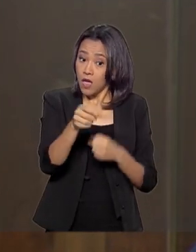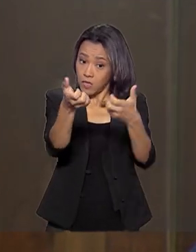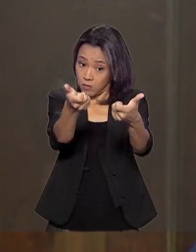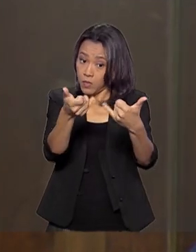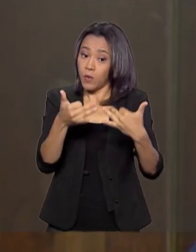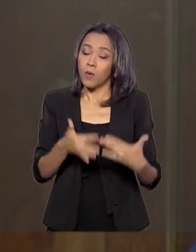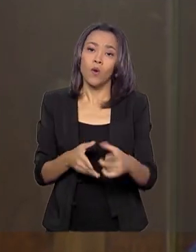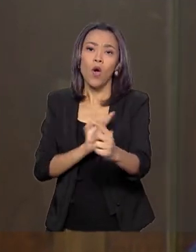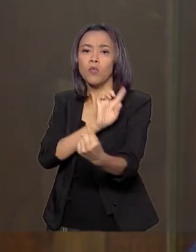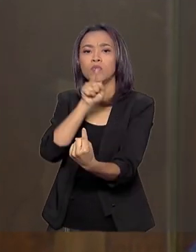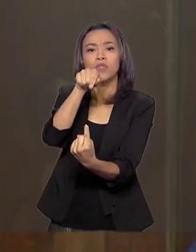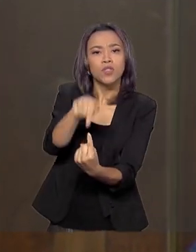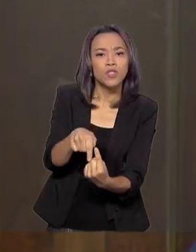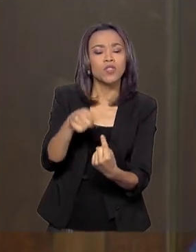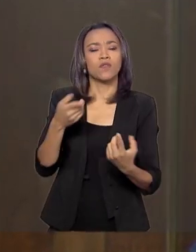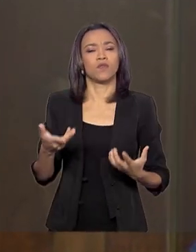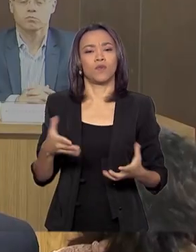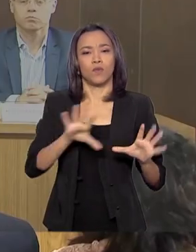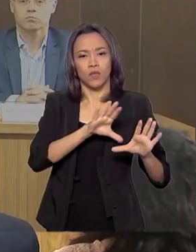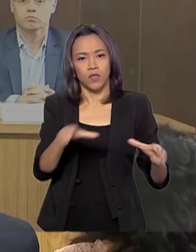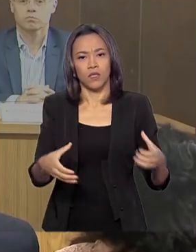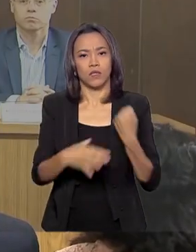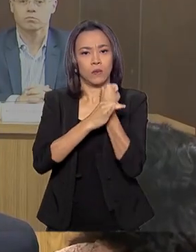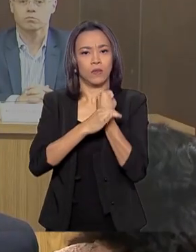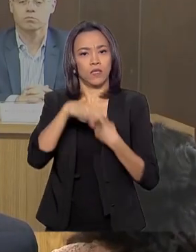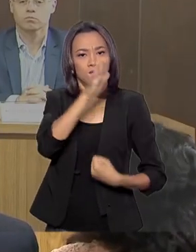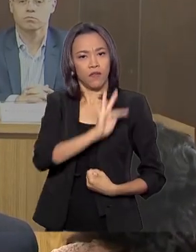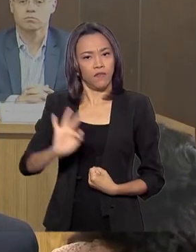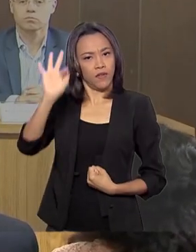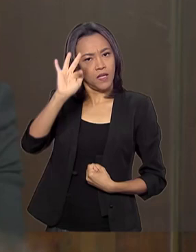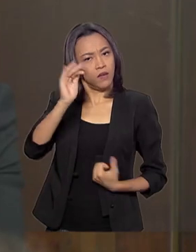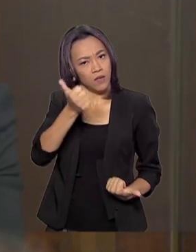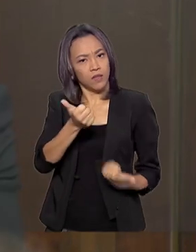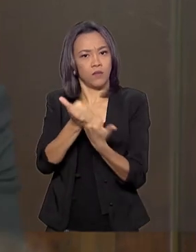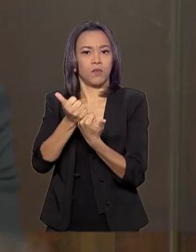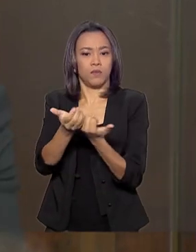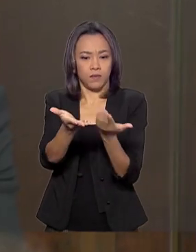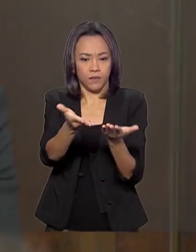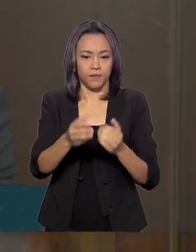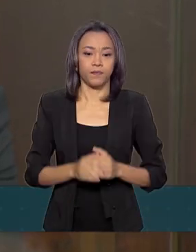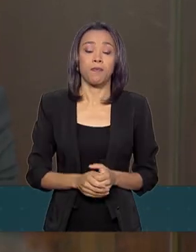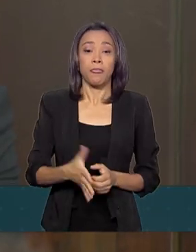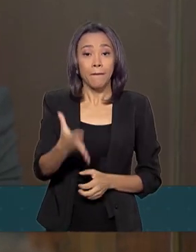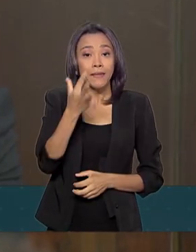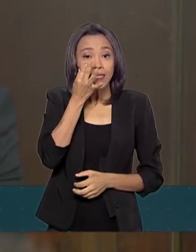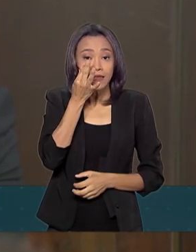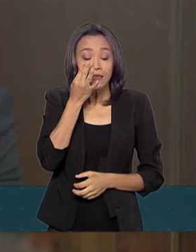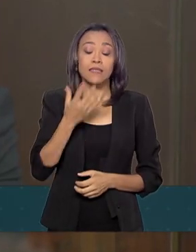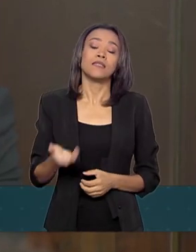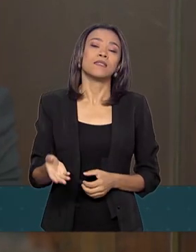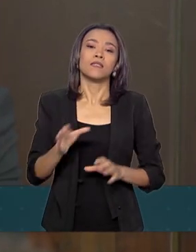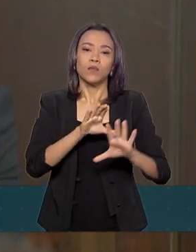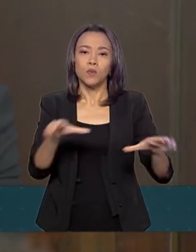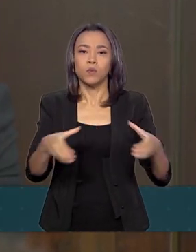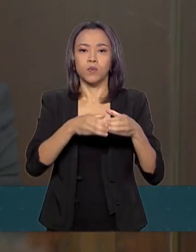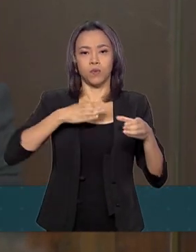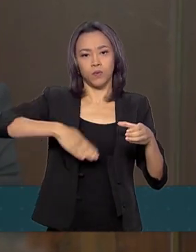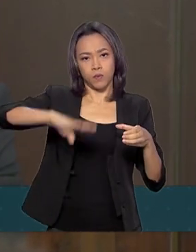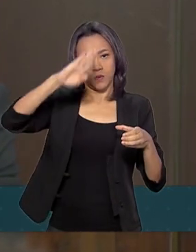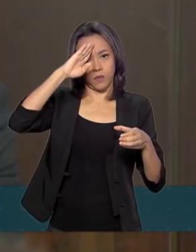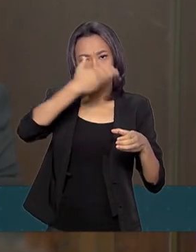o objetivo das forças federais no Estado por meio da Força Nacional. A presença das forças federais aqui no Estado